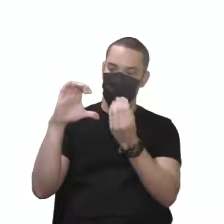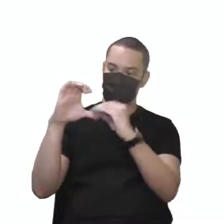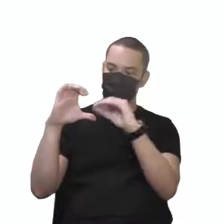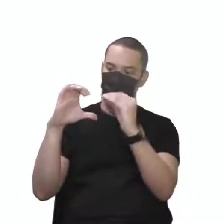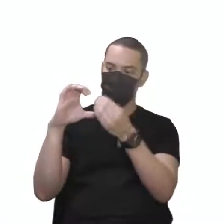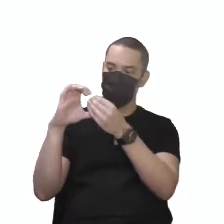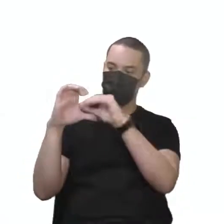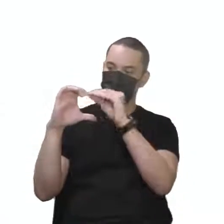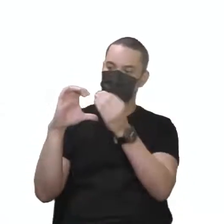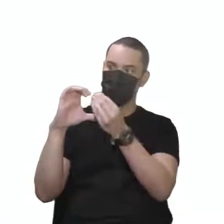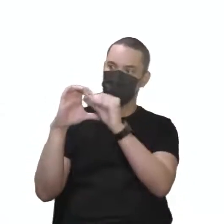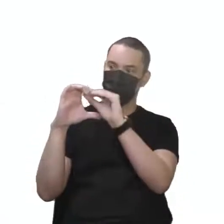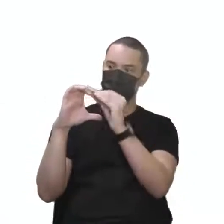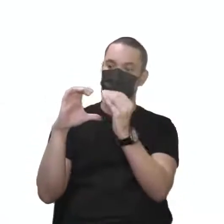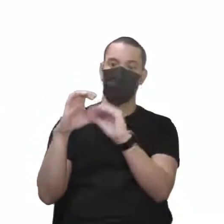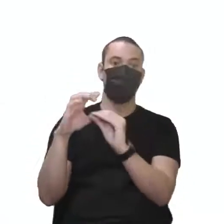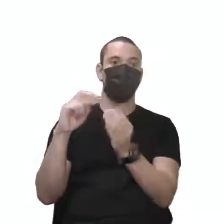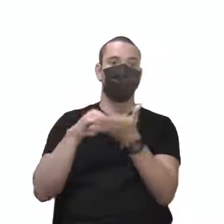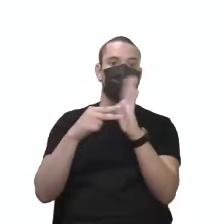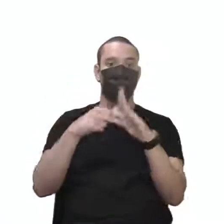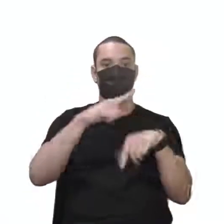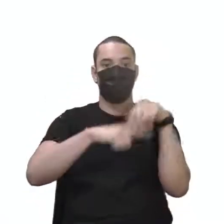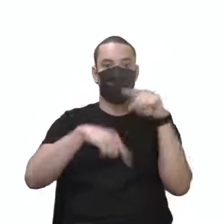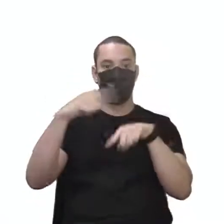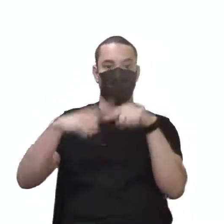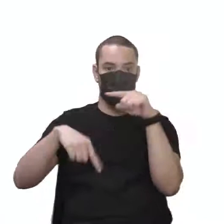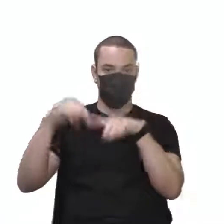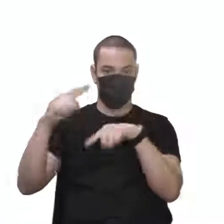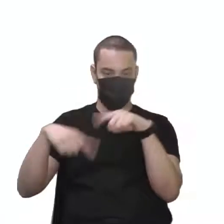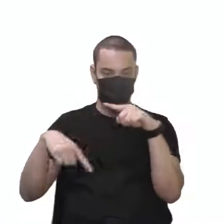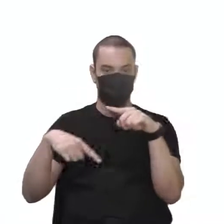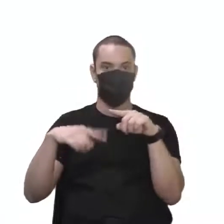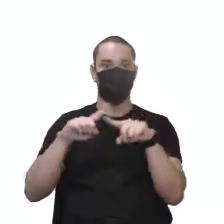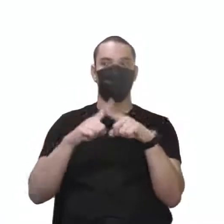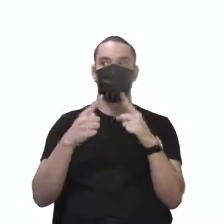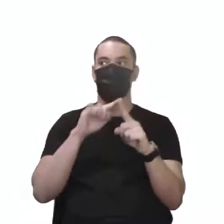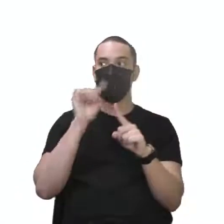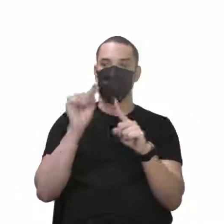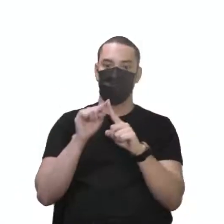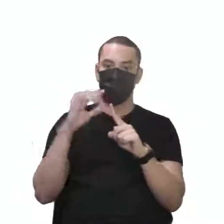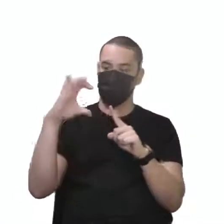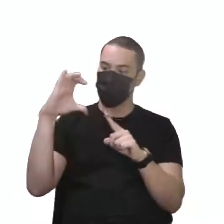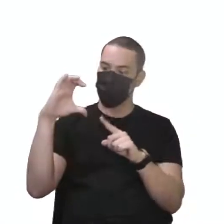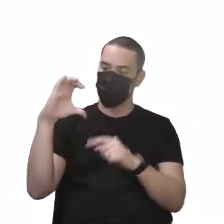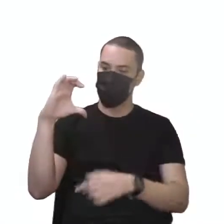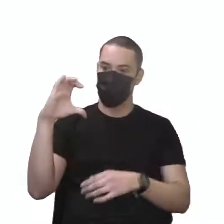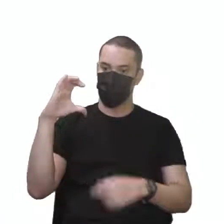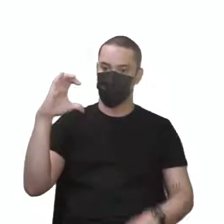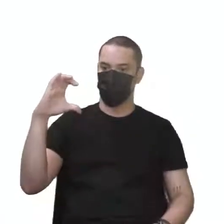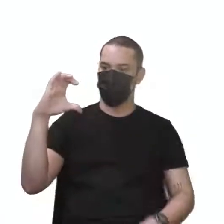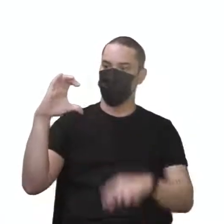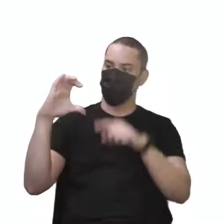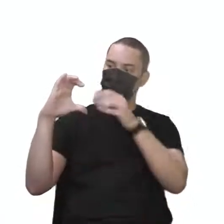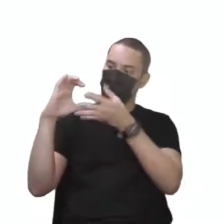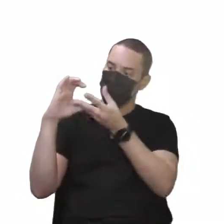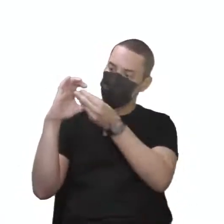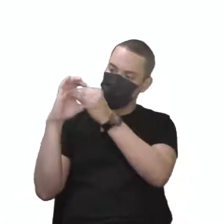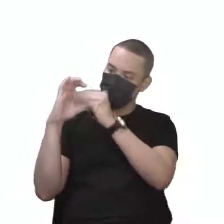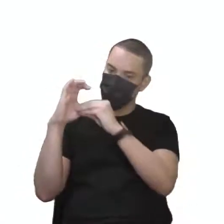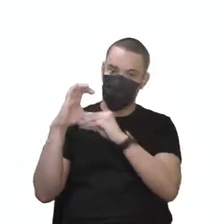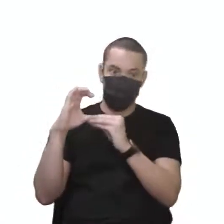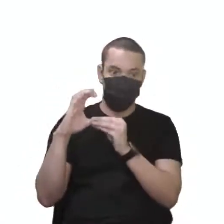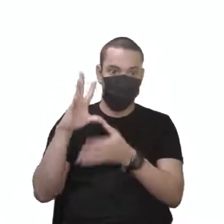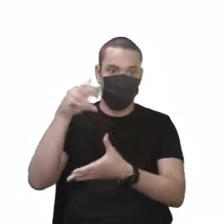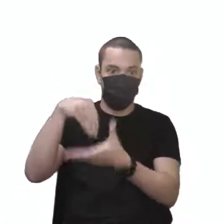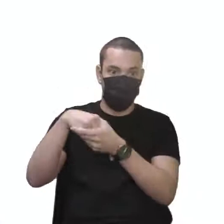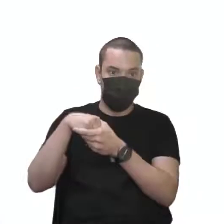seu material genético, tá bom? Aí só que a gente vai observar uma coisa. No caso do fago